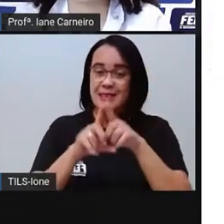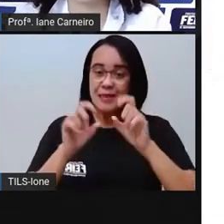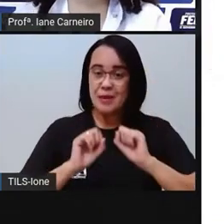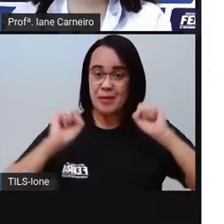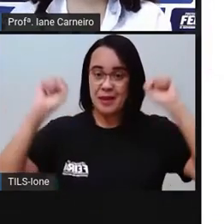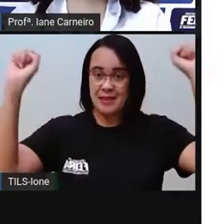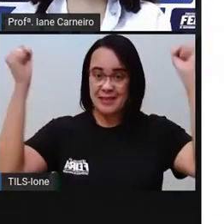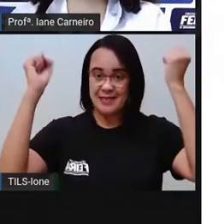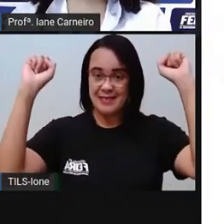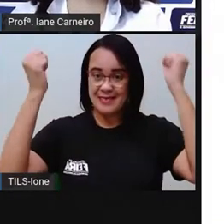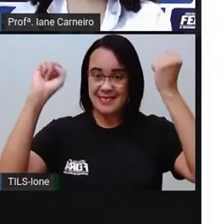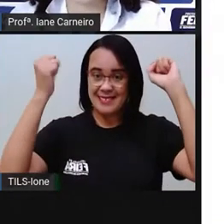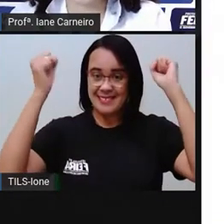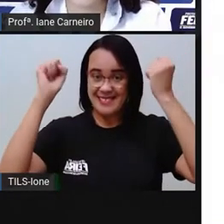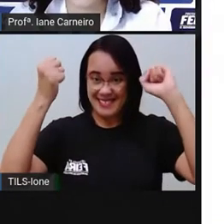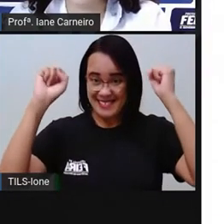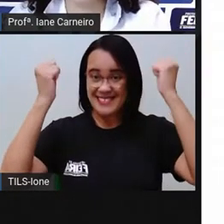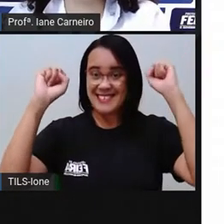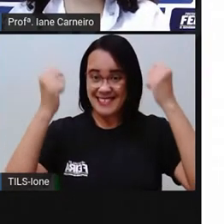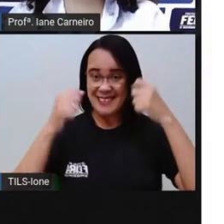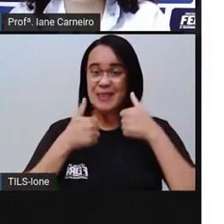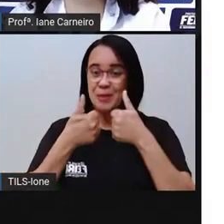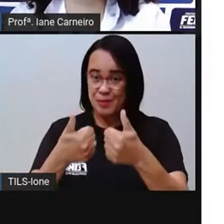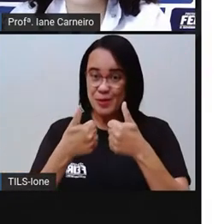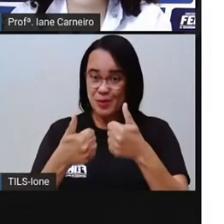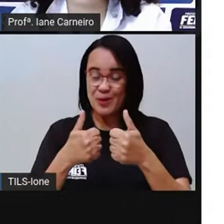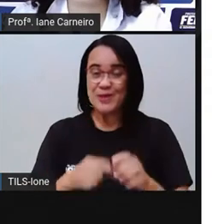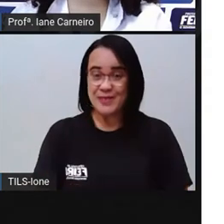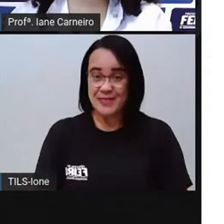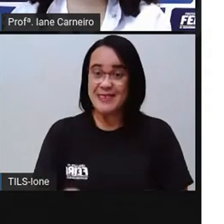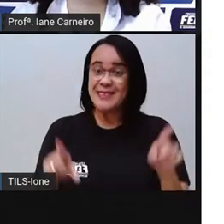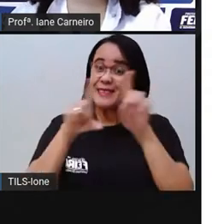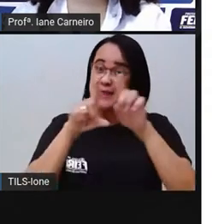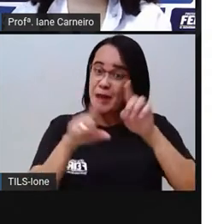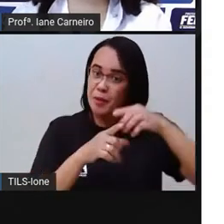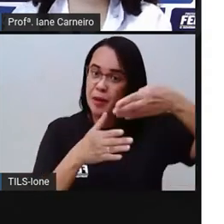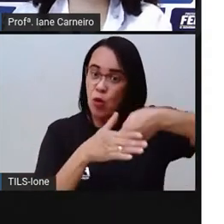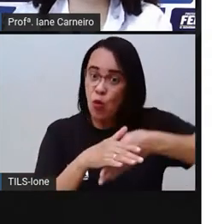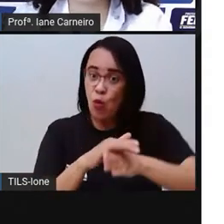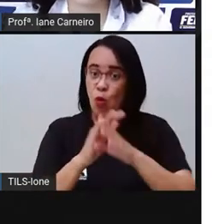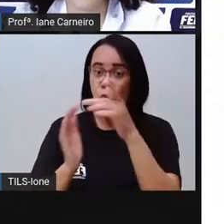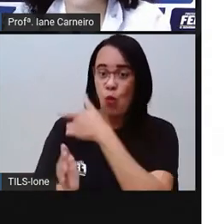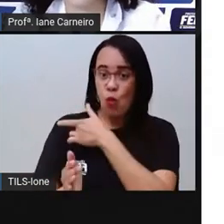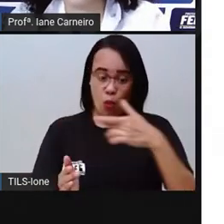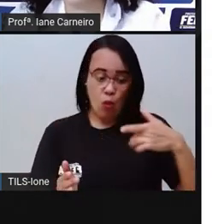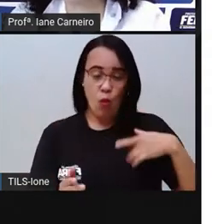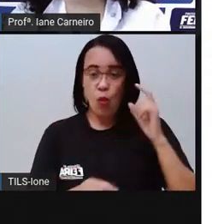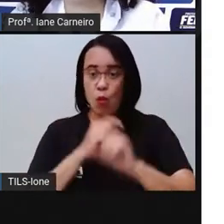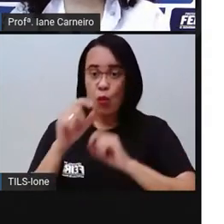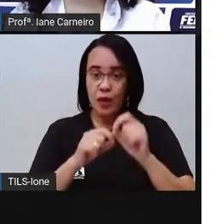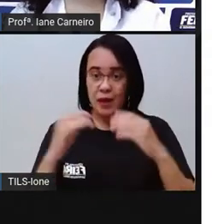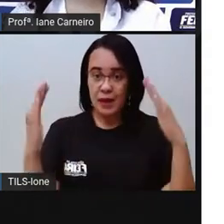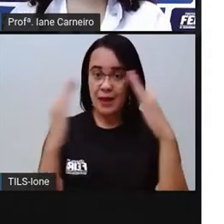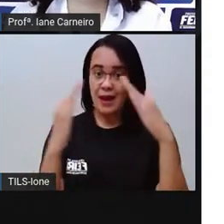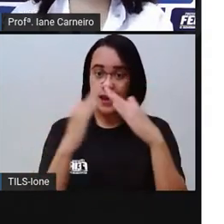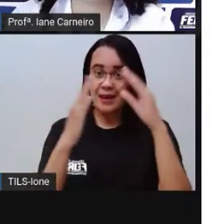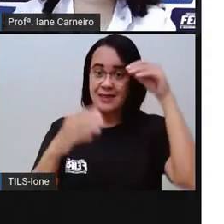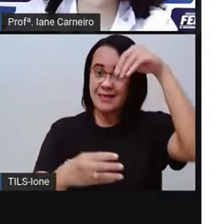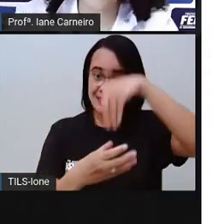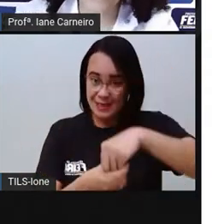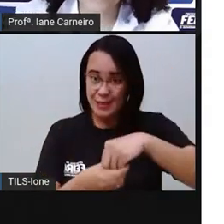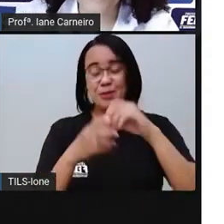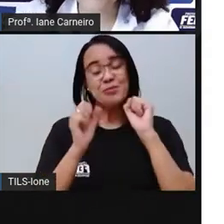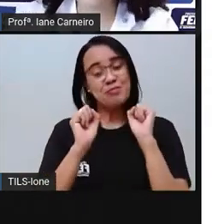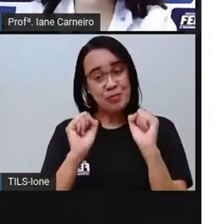ó, precisamos adotar hábitos saudáveis e de higiene em nosso lar. Então não adianta você cuidar do